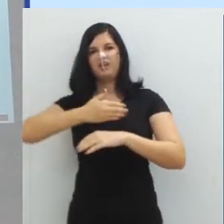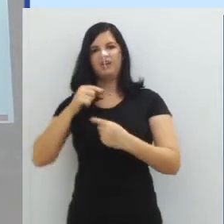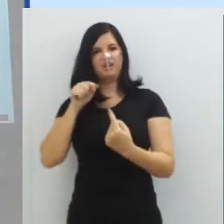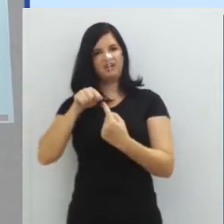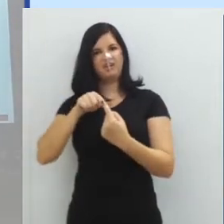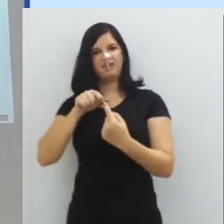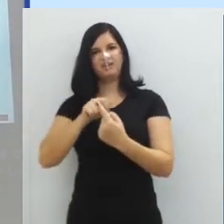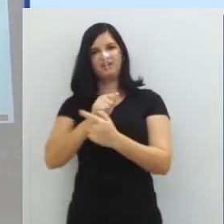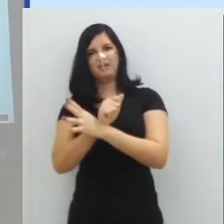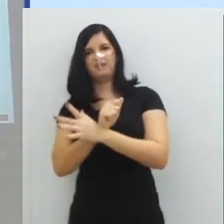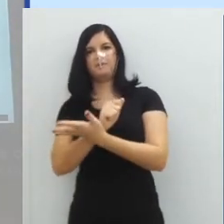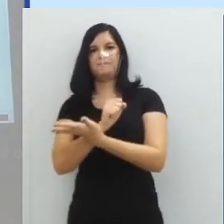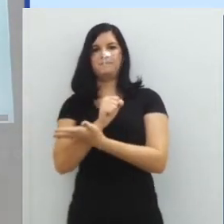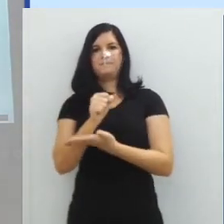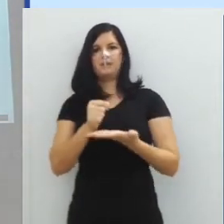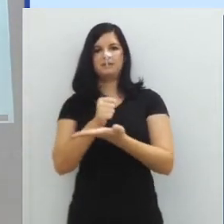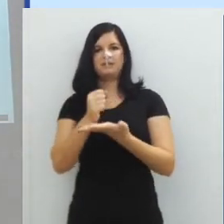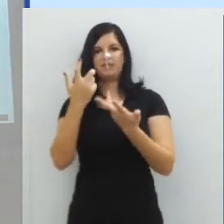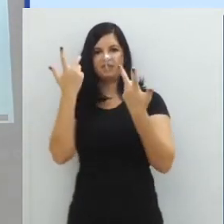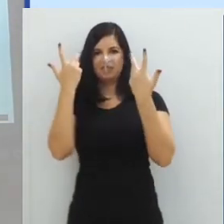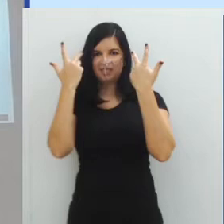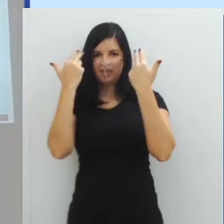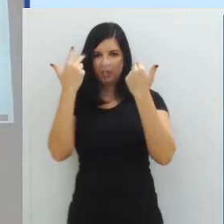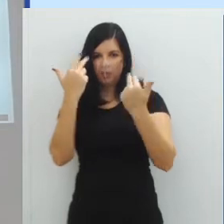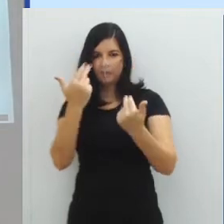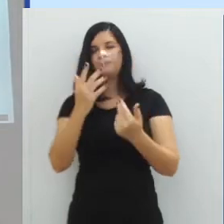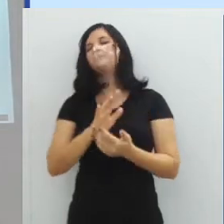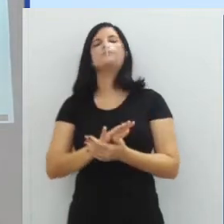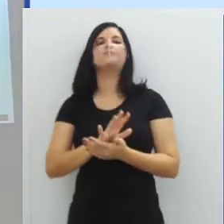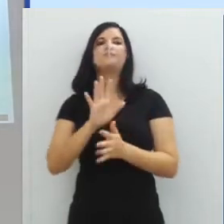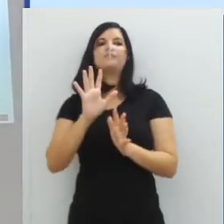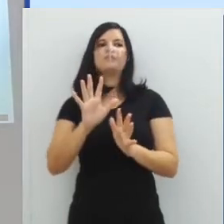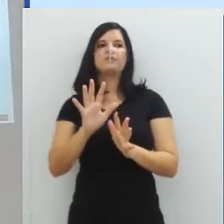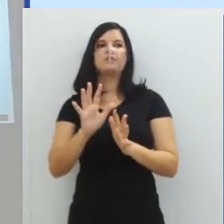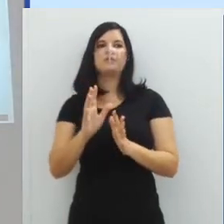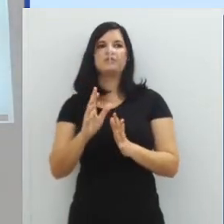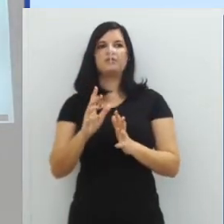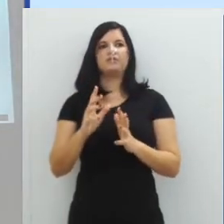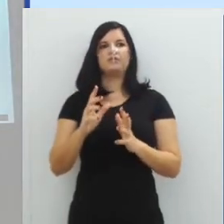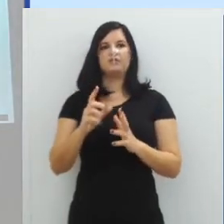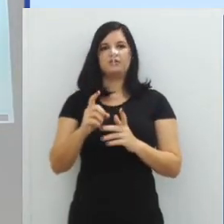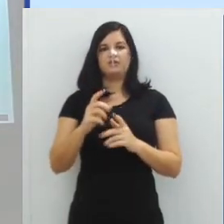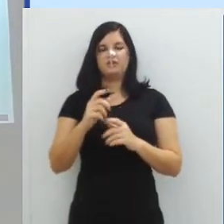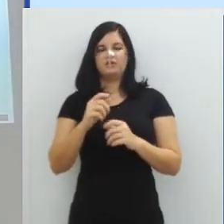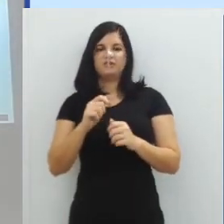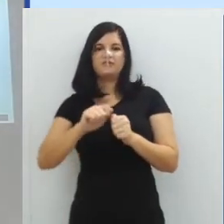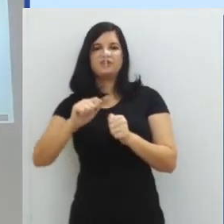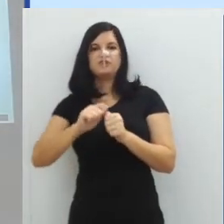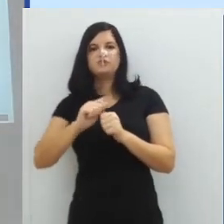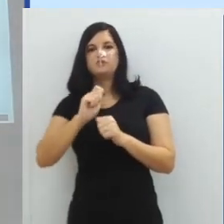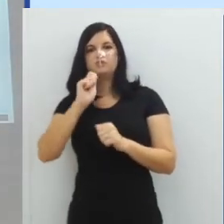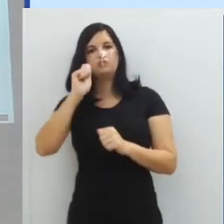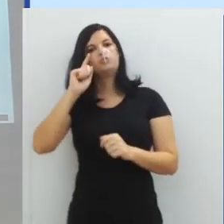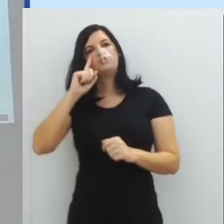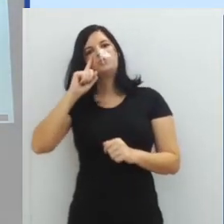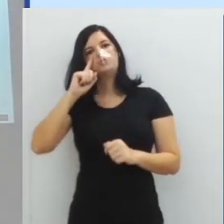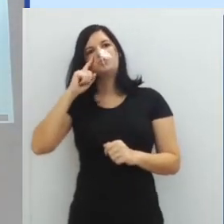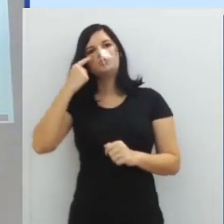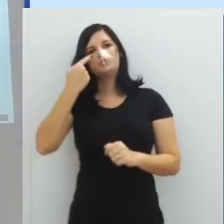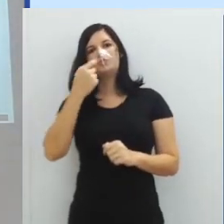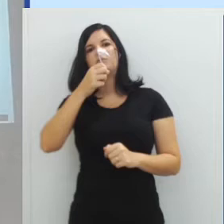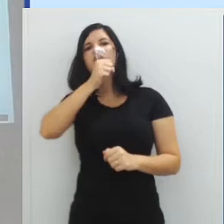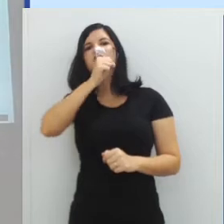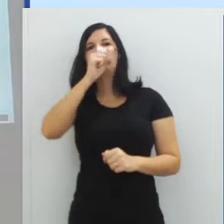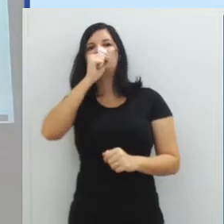base natural? Quando você pode pegar aqui, pode fazer esse teste. Faz um suco de laranja, né? E pega